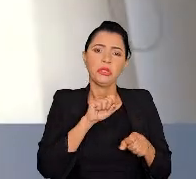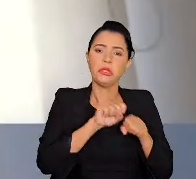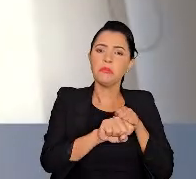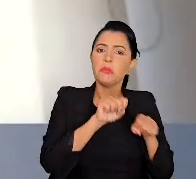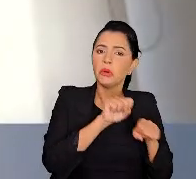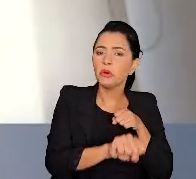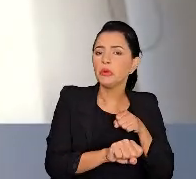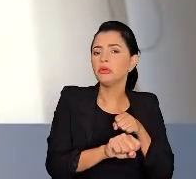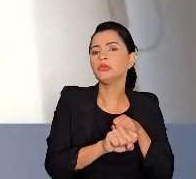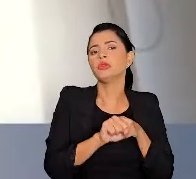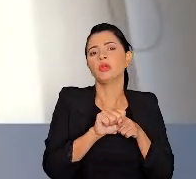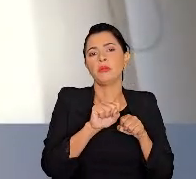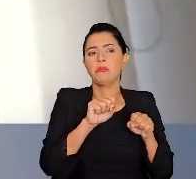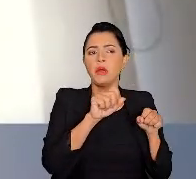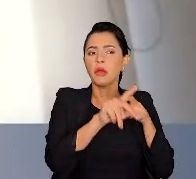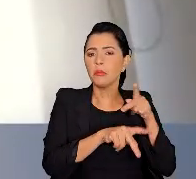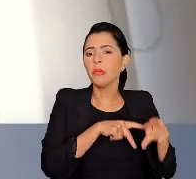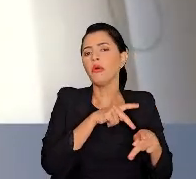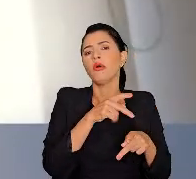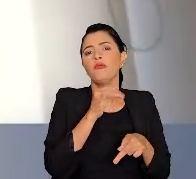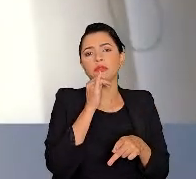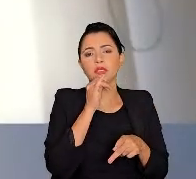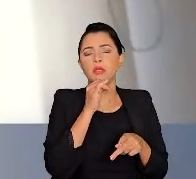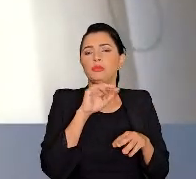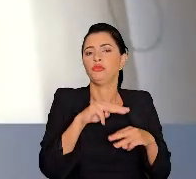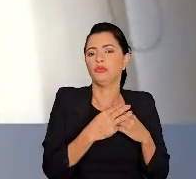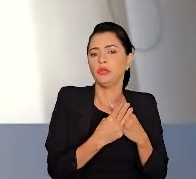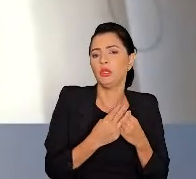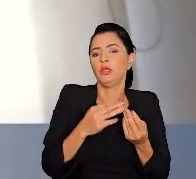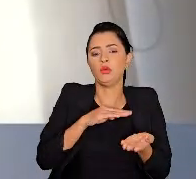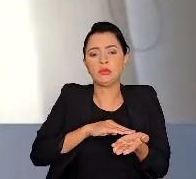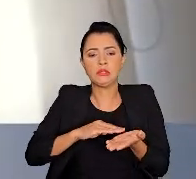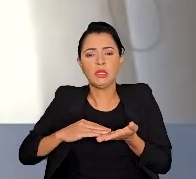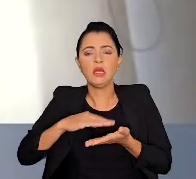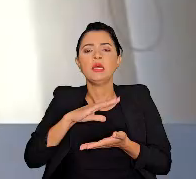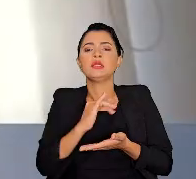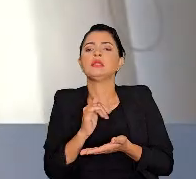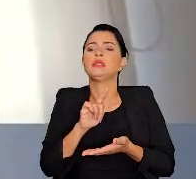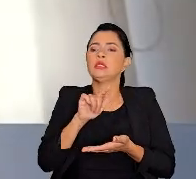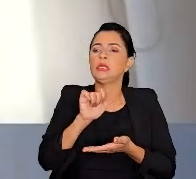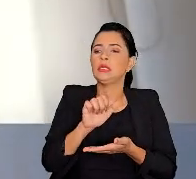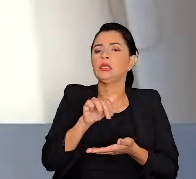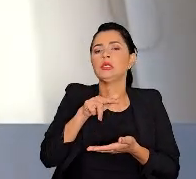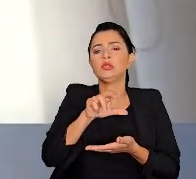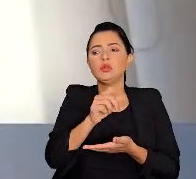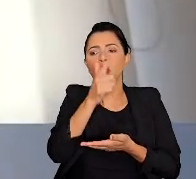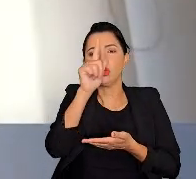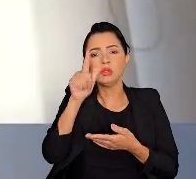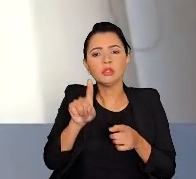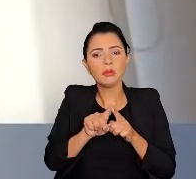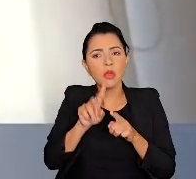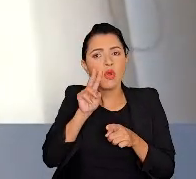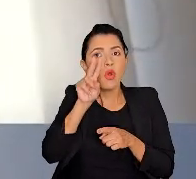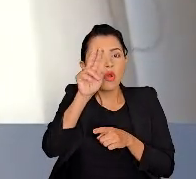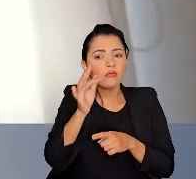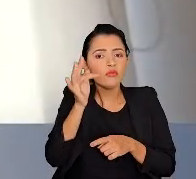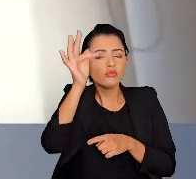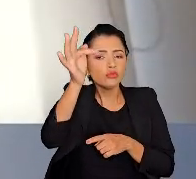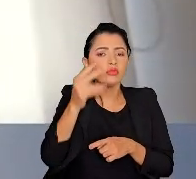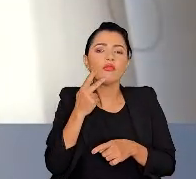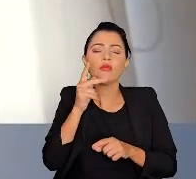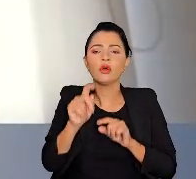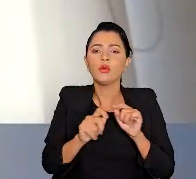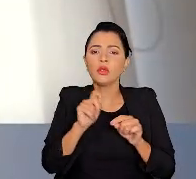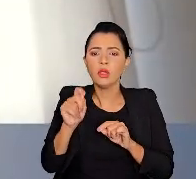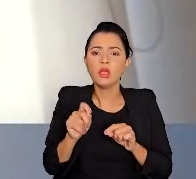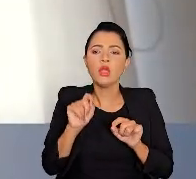para determinados povos, como os judeus, os ciganos e outras minorias, olha também para o futuro, porque ele diz